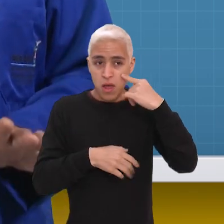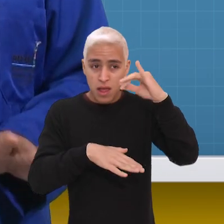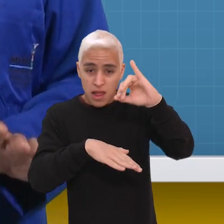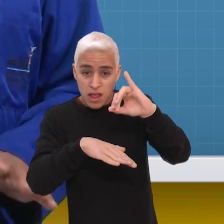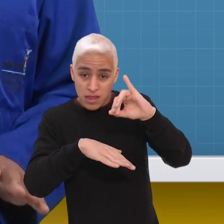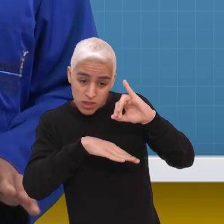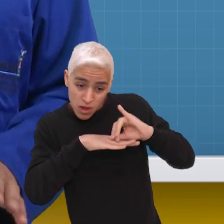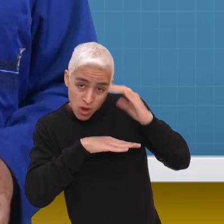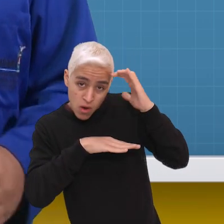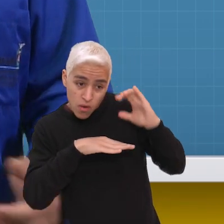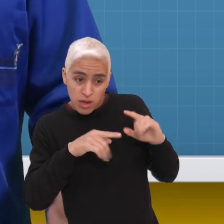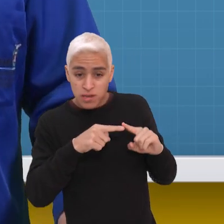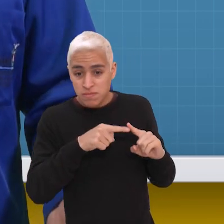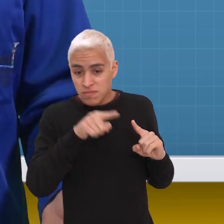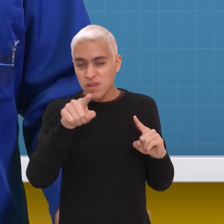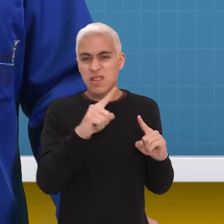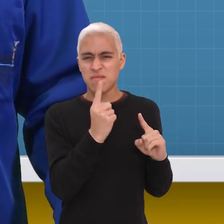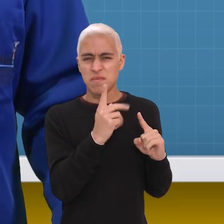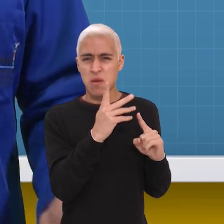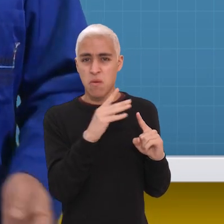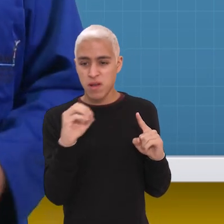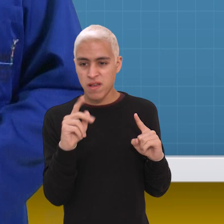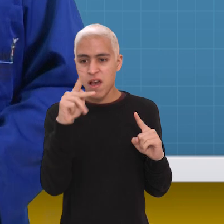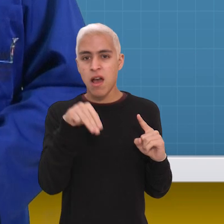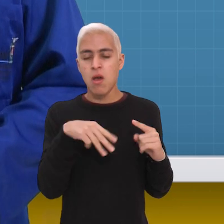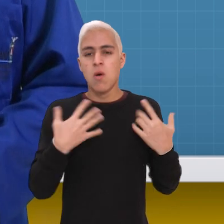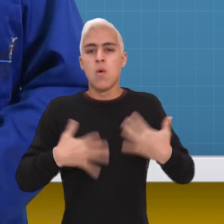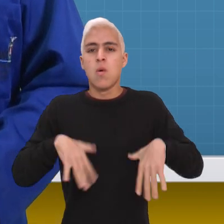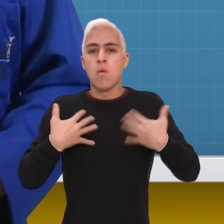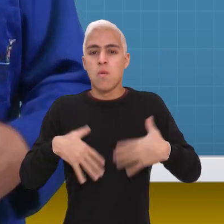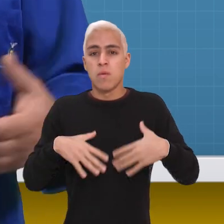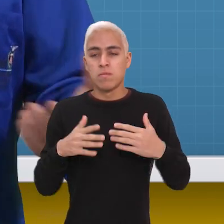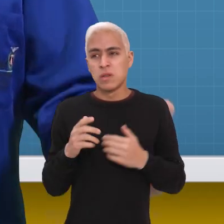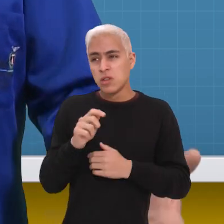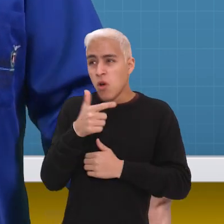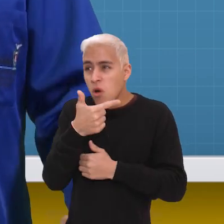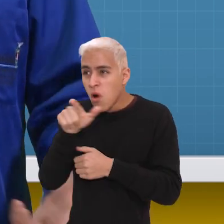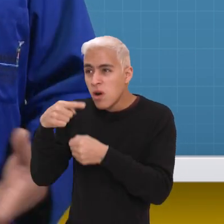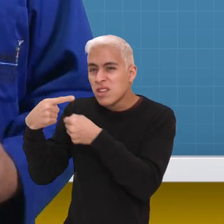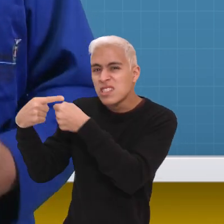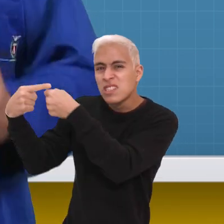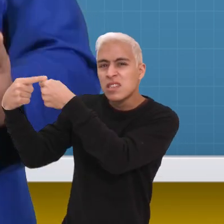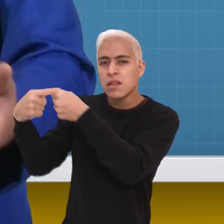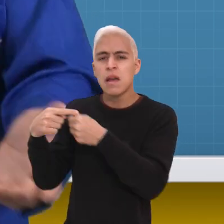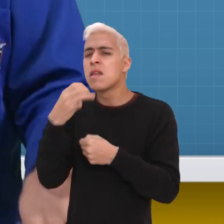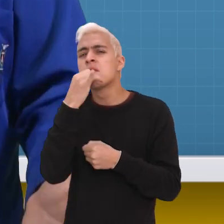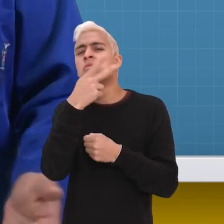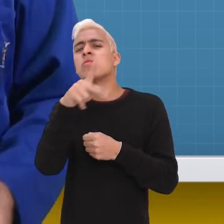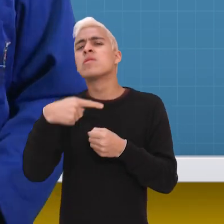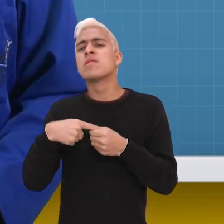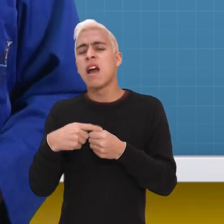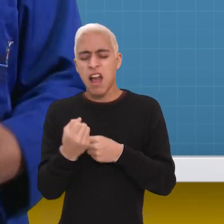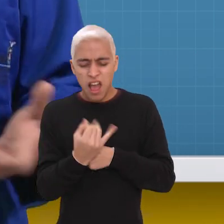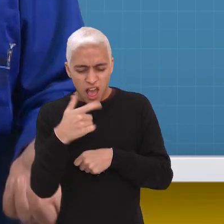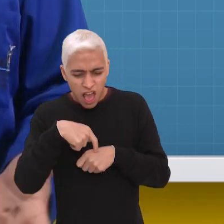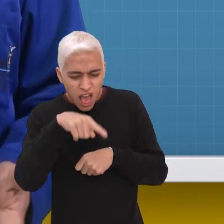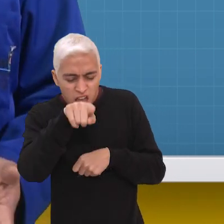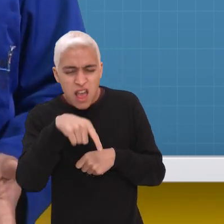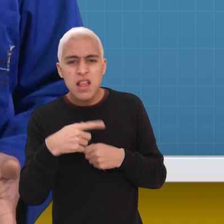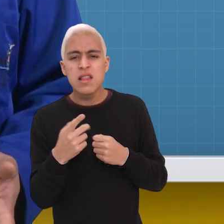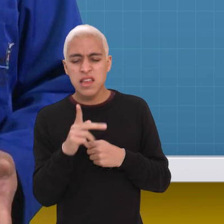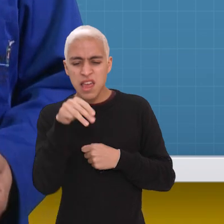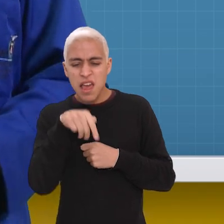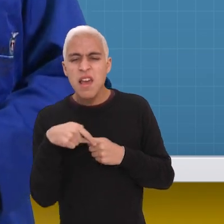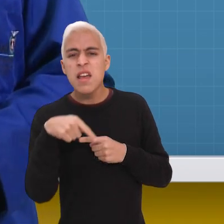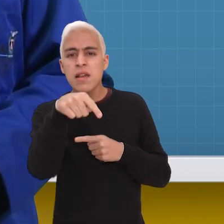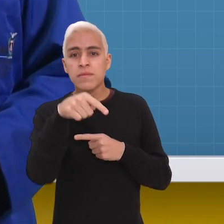capital de Curitiba são 1.400 quilômetros. Se falarmos de outras cidades, da sua cidade, quanto será? Qual será a